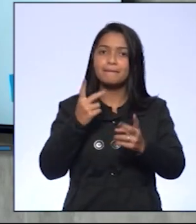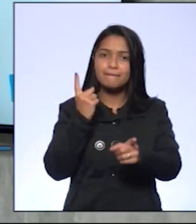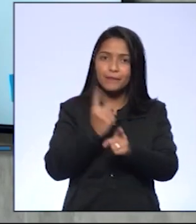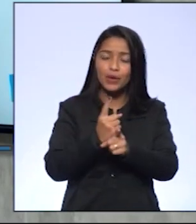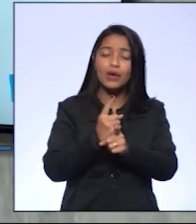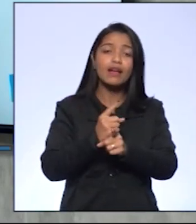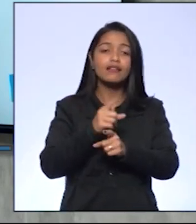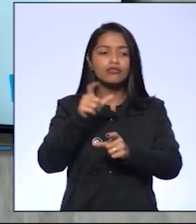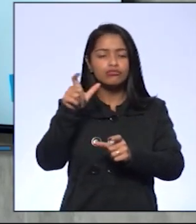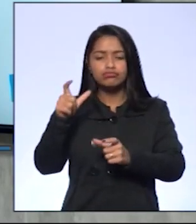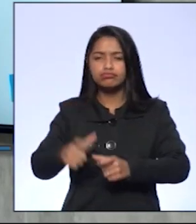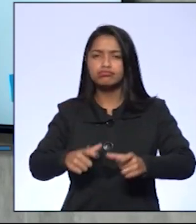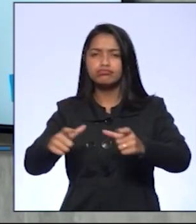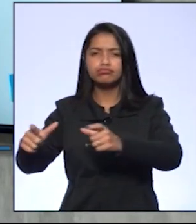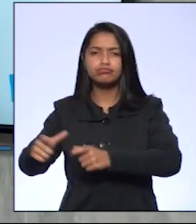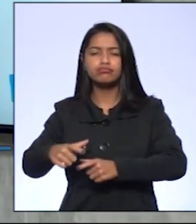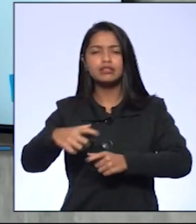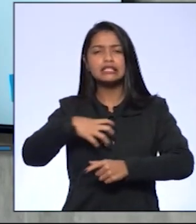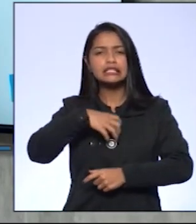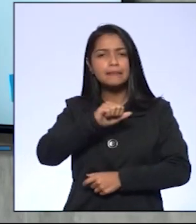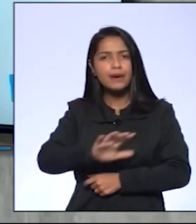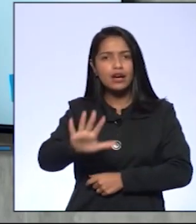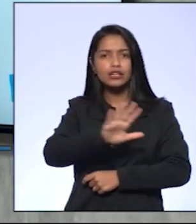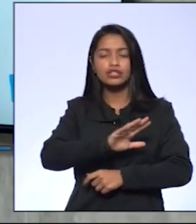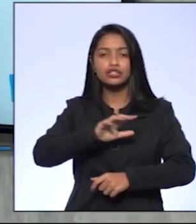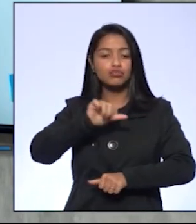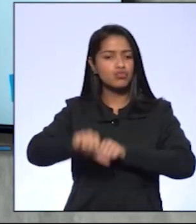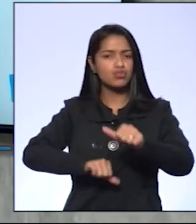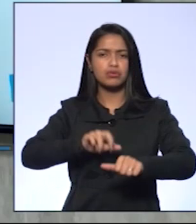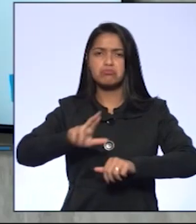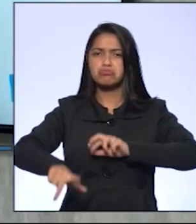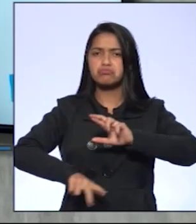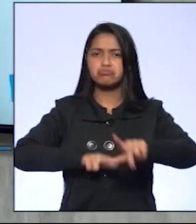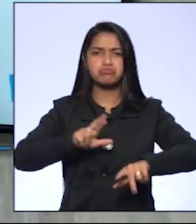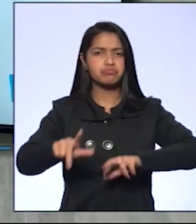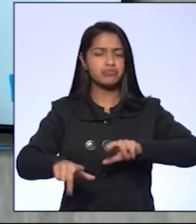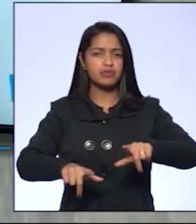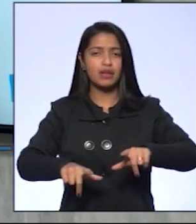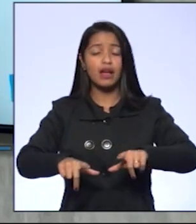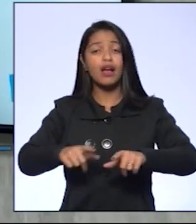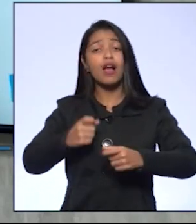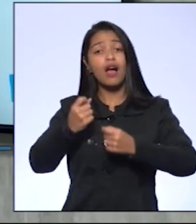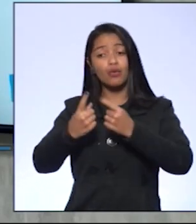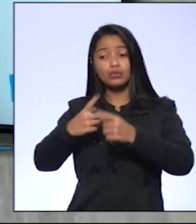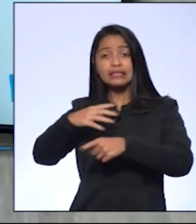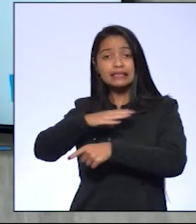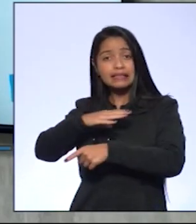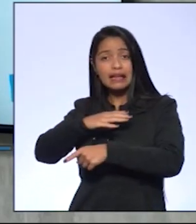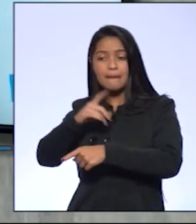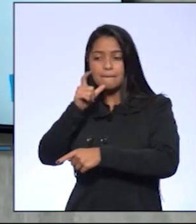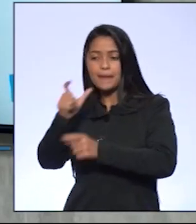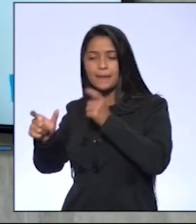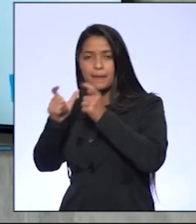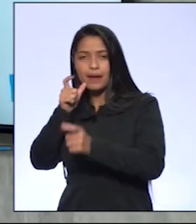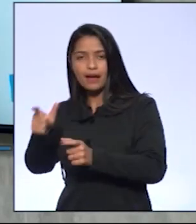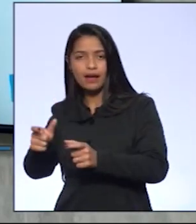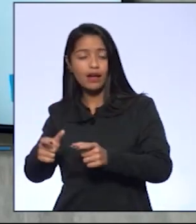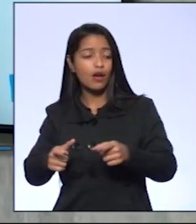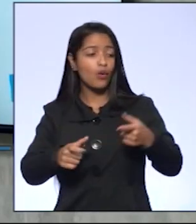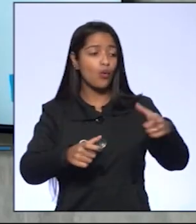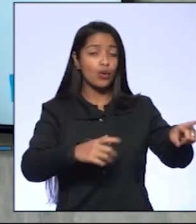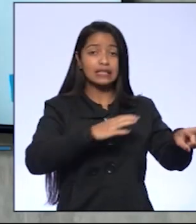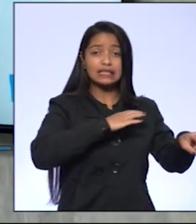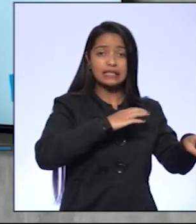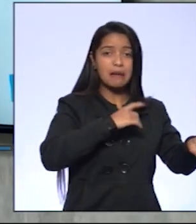as regiões, porque algumas cidades usam algumas palavras e outras palavras para nomear a